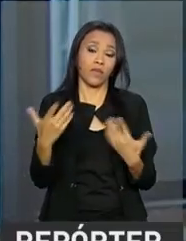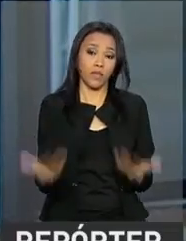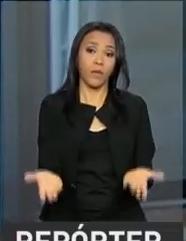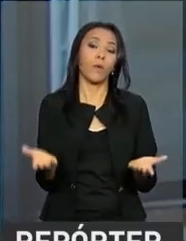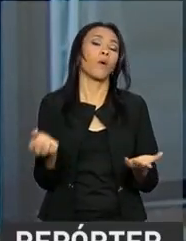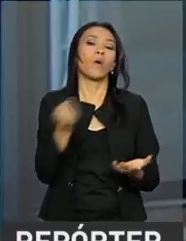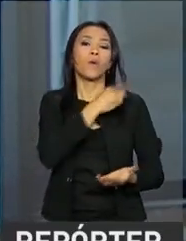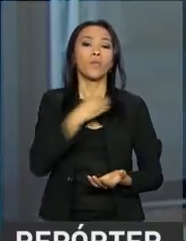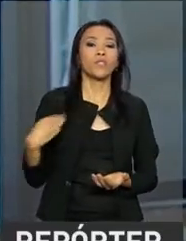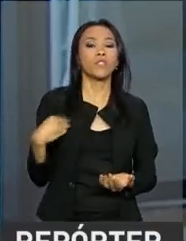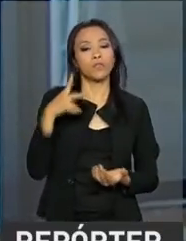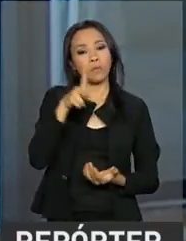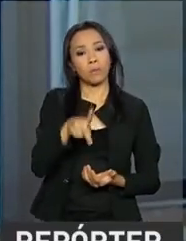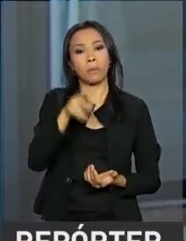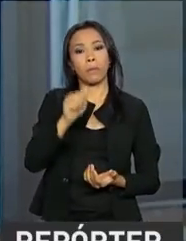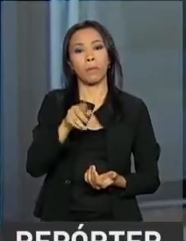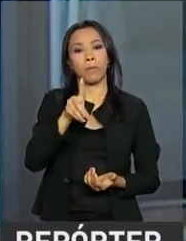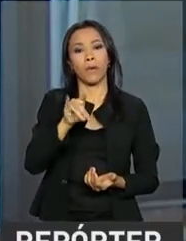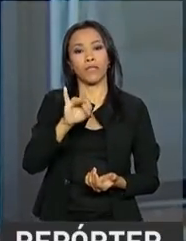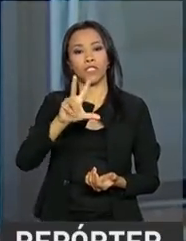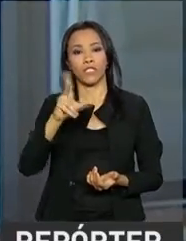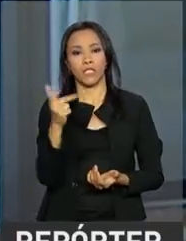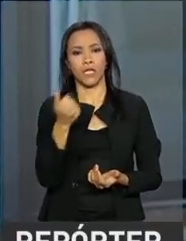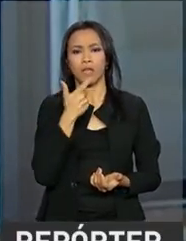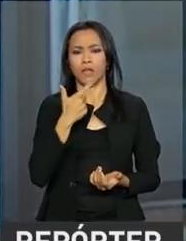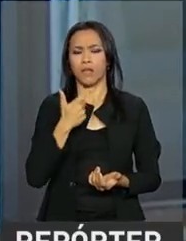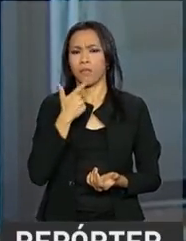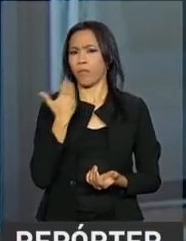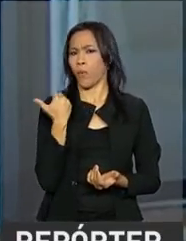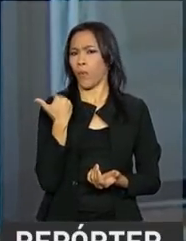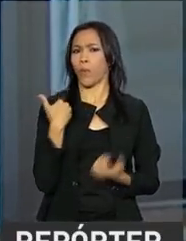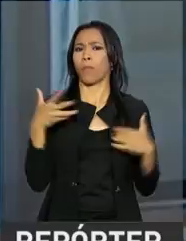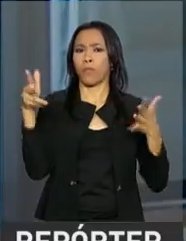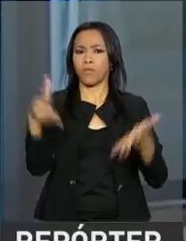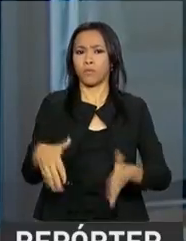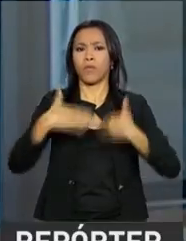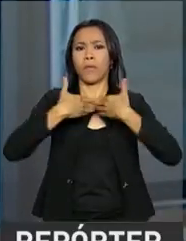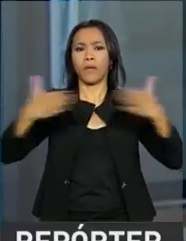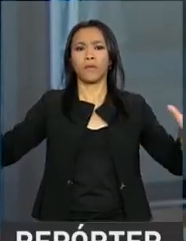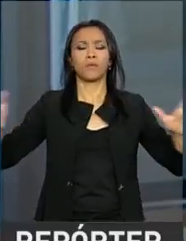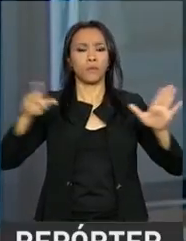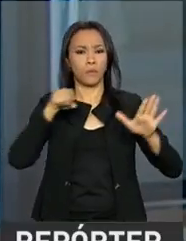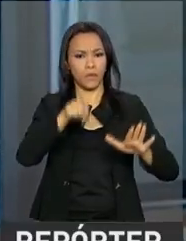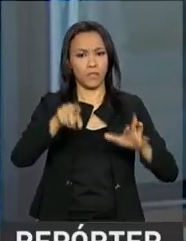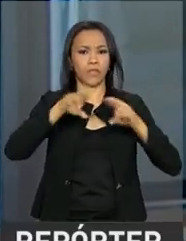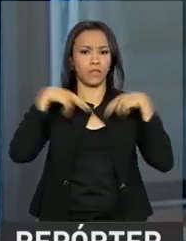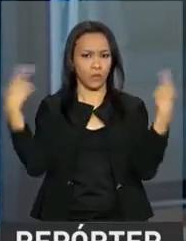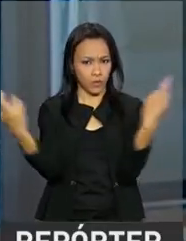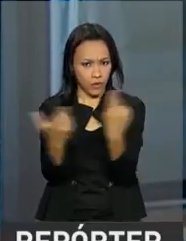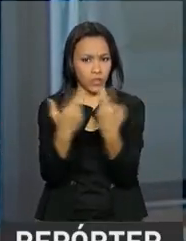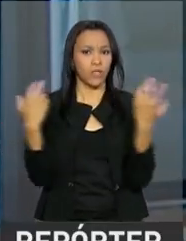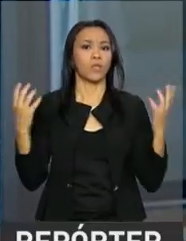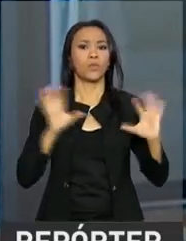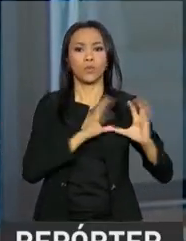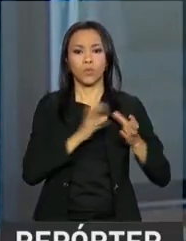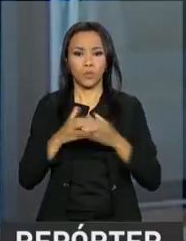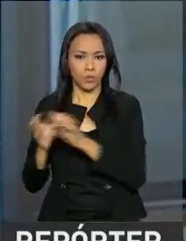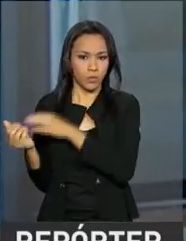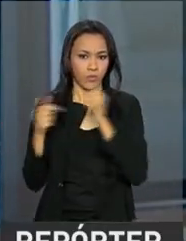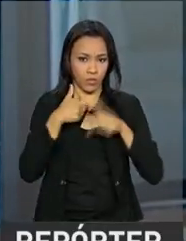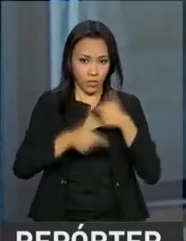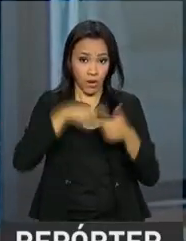casa civil Eliseu Padilha ele participou agora há pouco pela manhã da abertura dos trabalhos nesse segundo dia de um dos grupos de trabalho